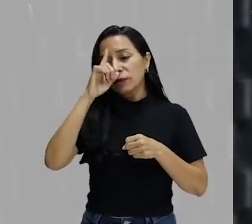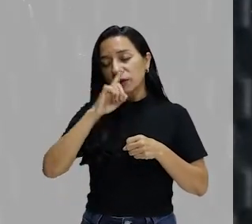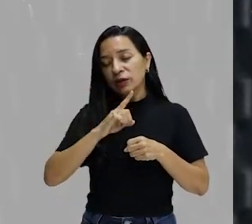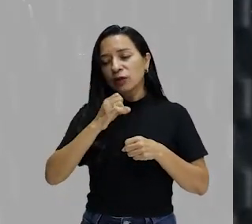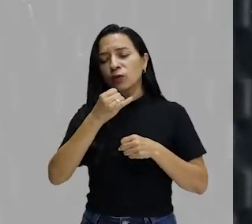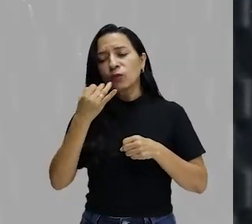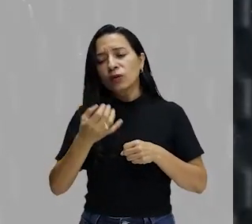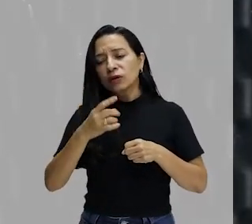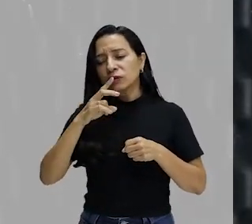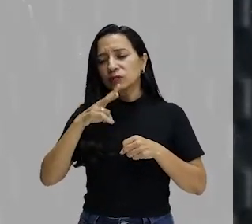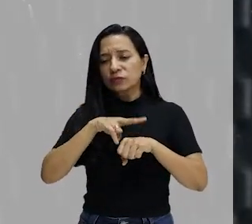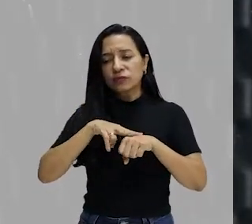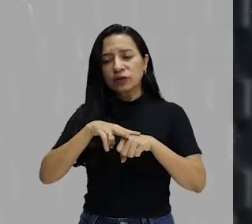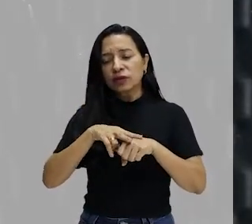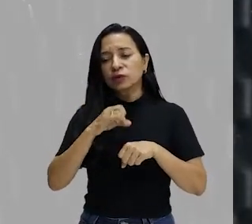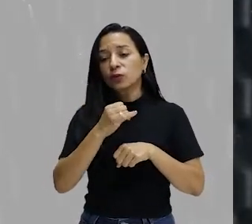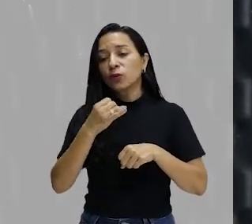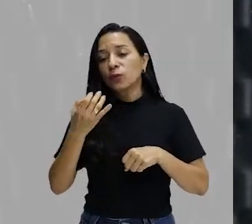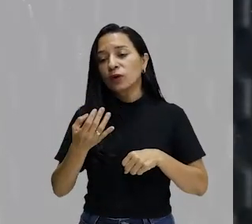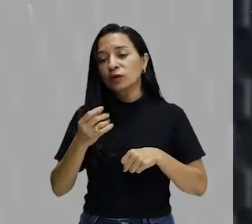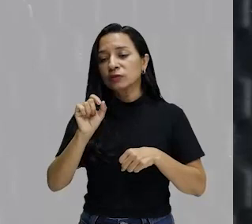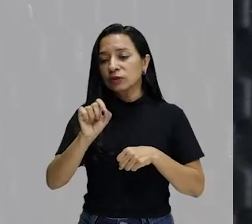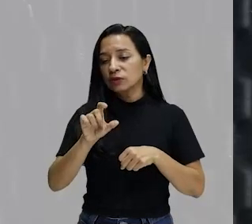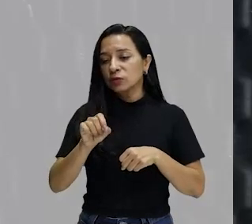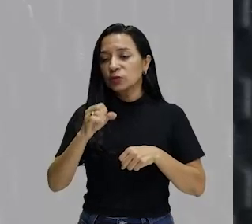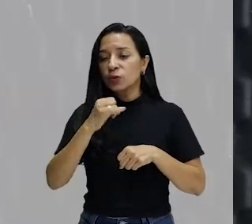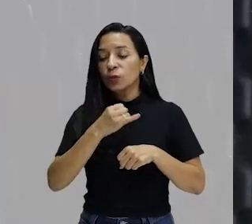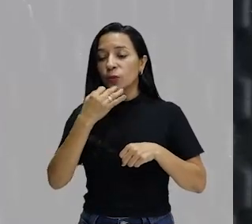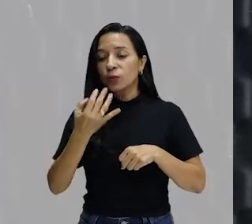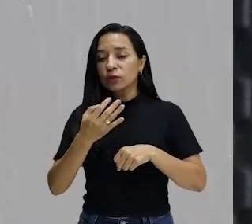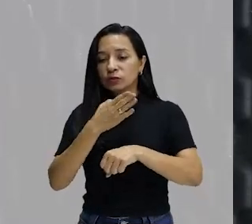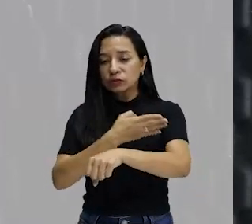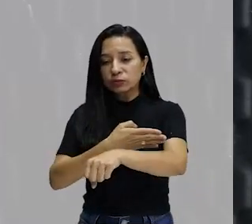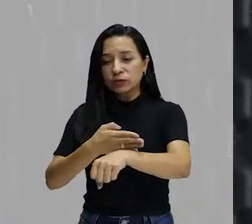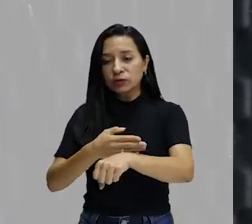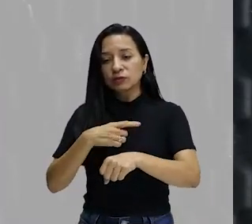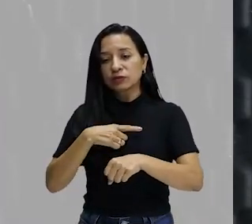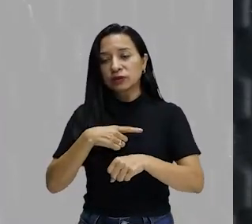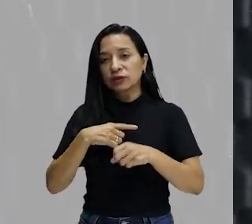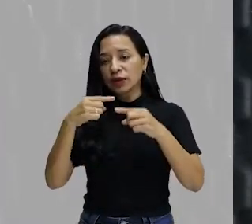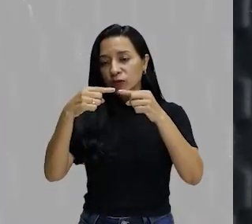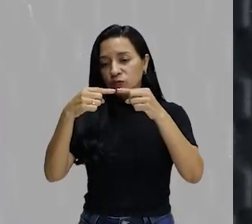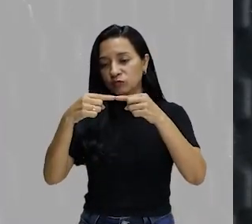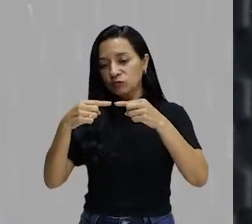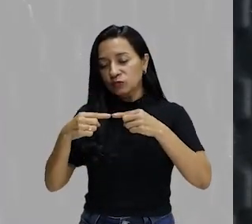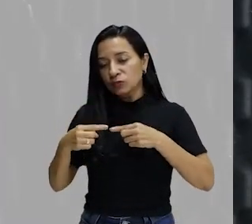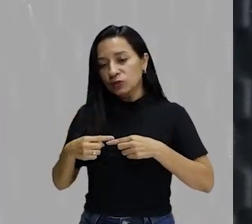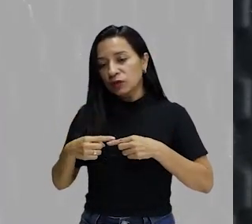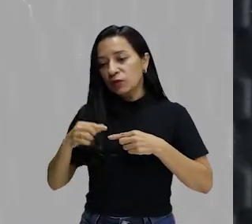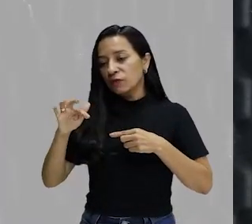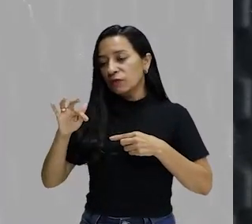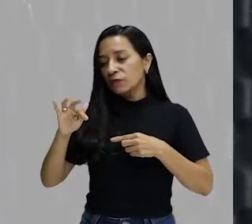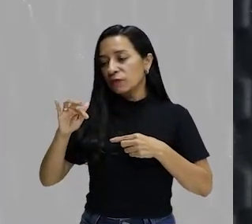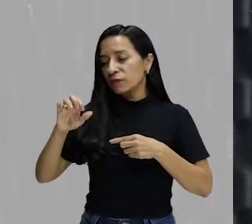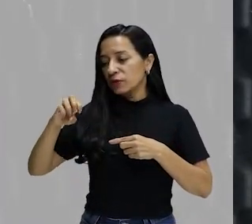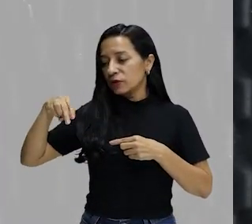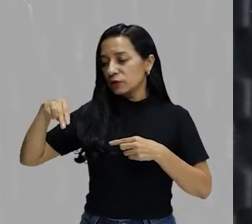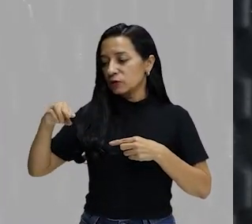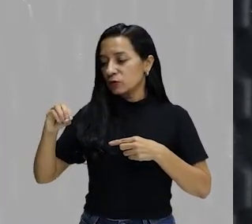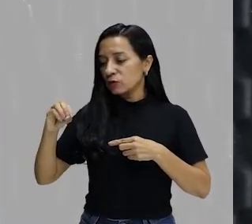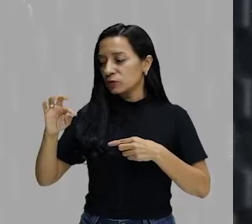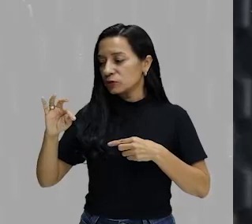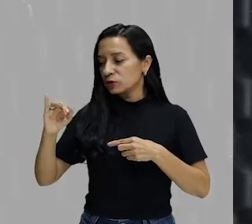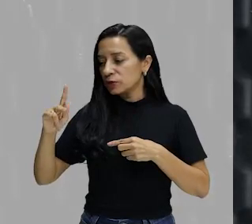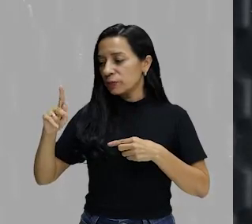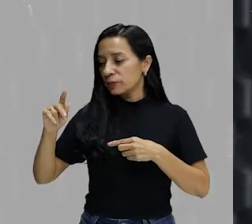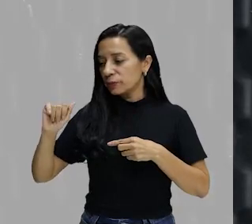são verdes, quantos azuis e quantos são brancos, a gente tem a proporção fenotípica. E aí eu descubro que do cruzamento